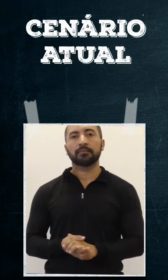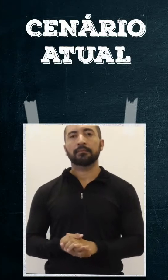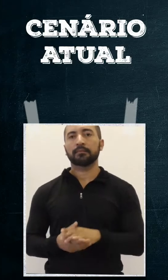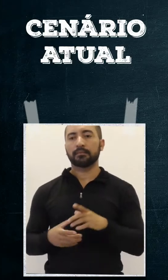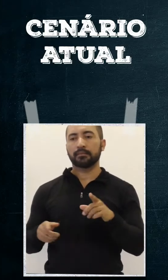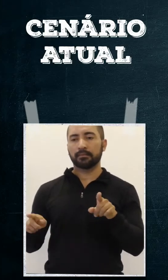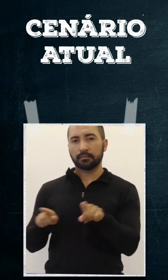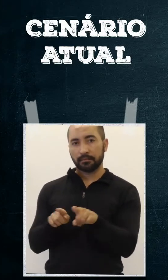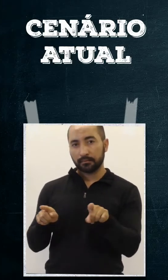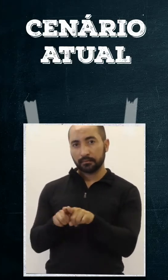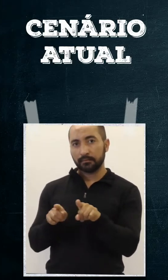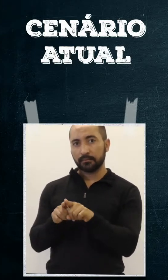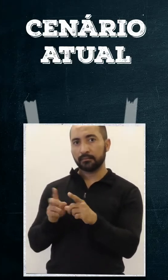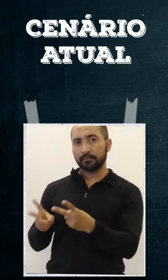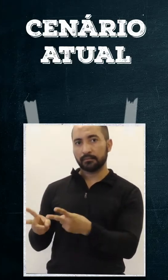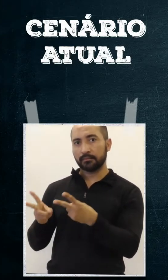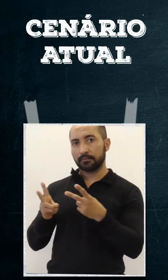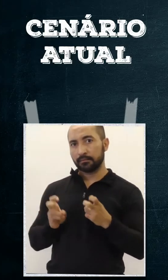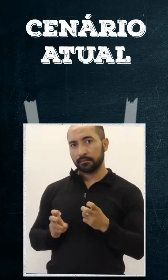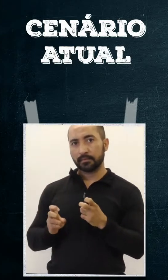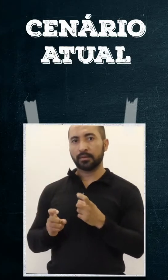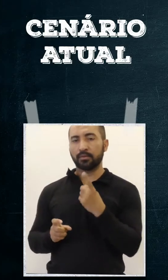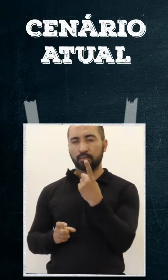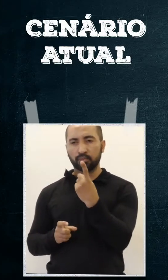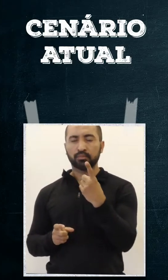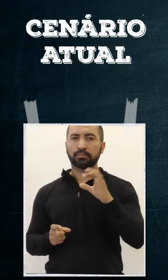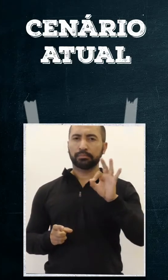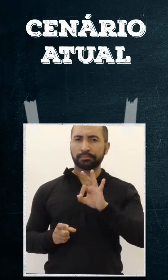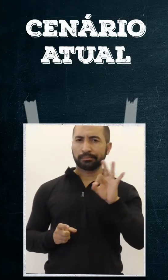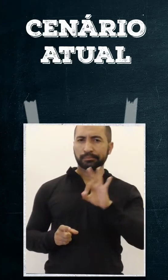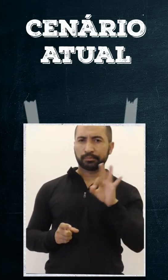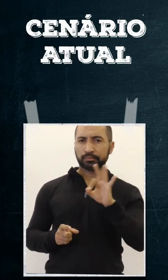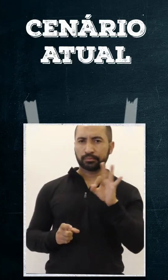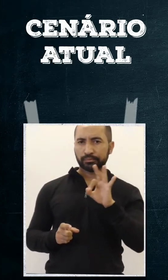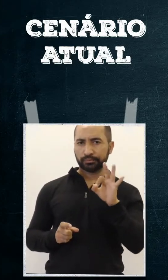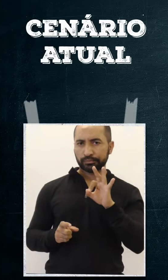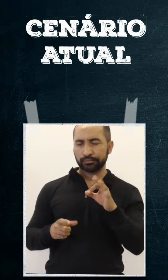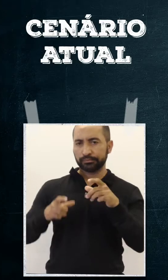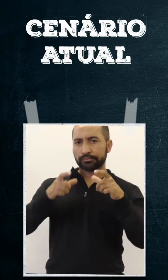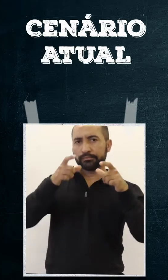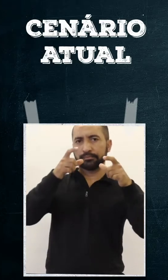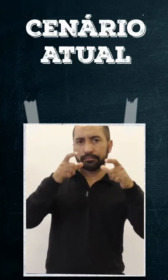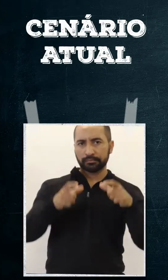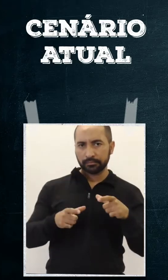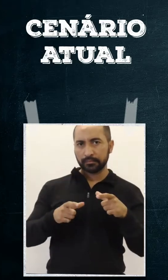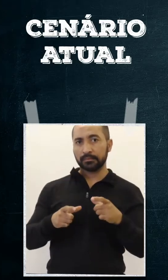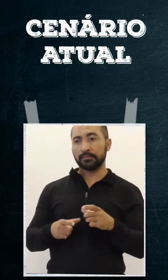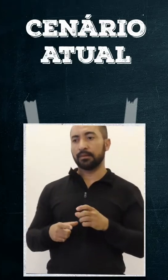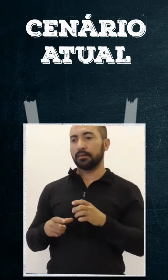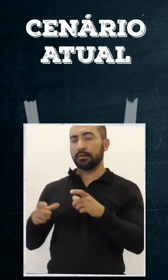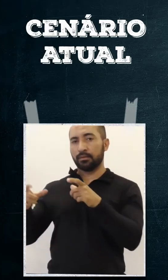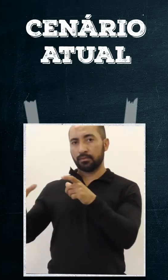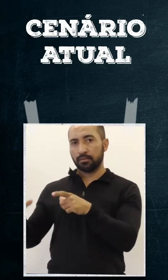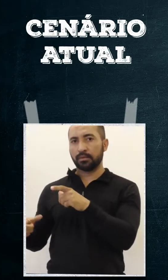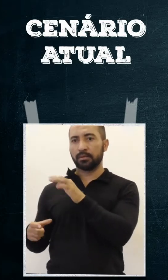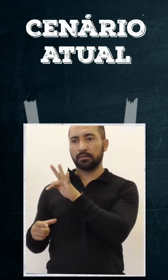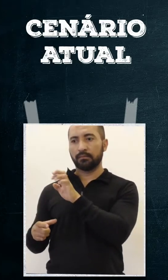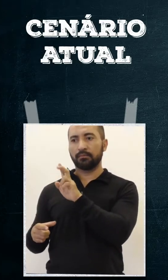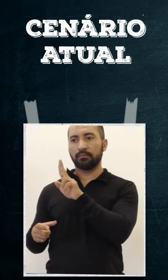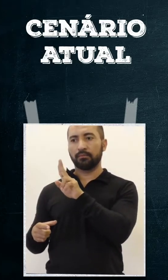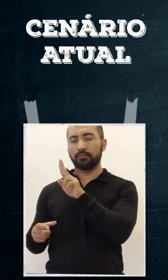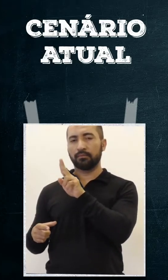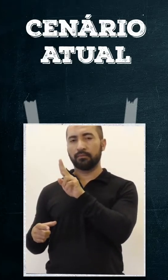zona leste do Mourão e 1% da zona oeste. As observações no Funil e em Taquarussu foram as mesmas que as de Arantes. A comparação dos